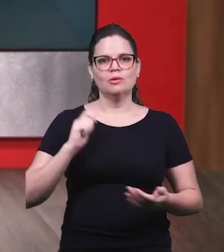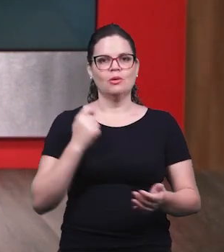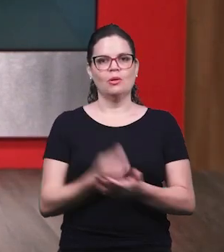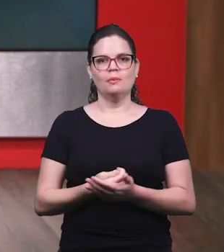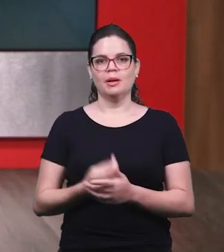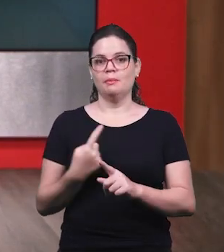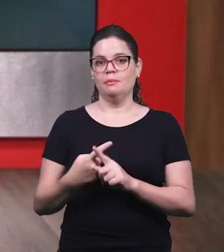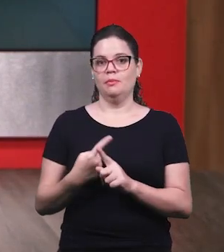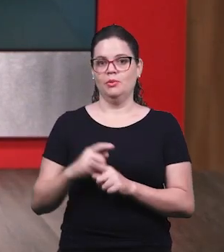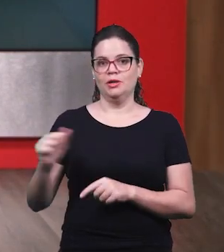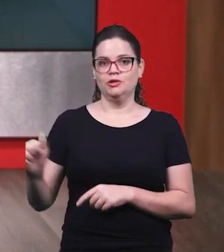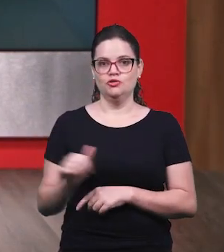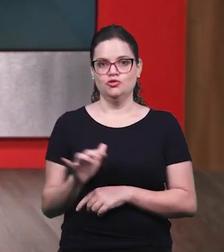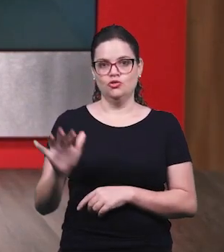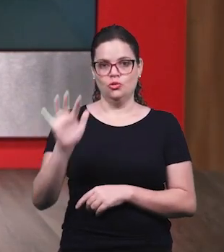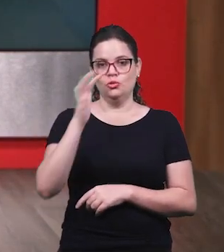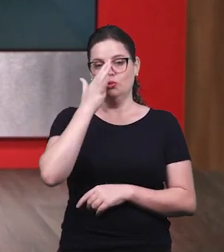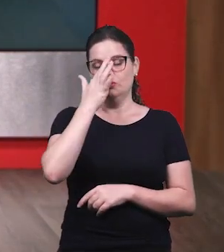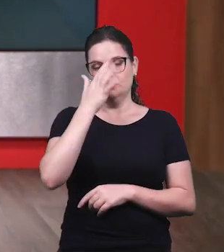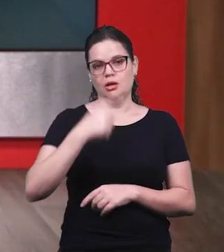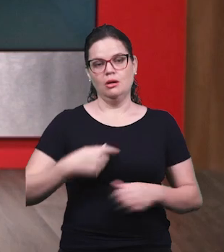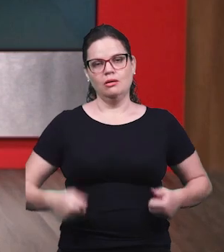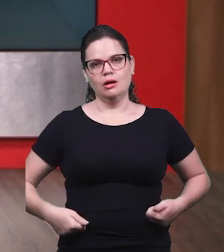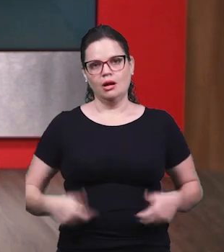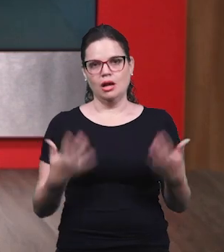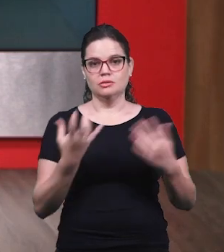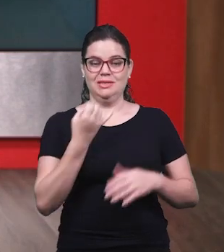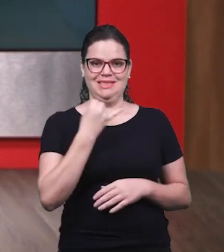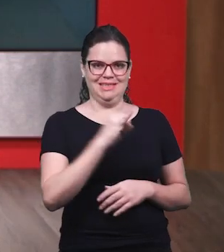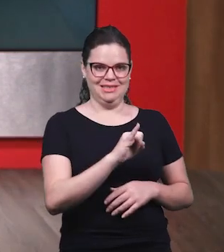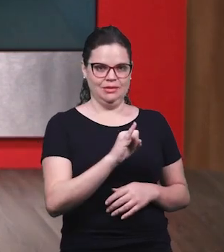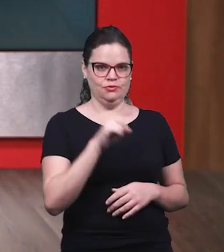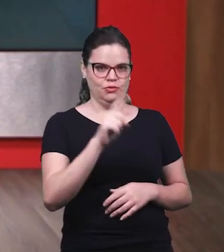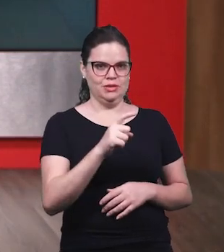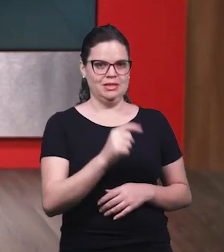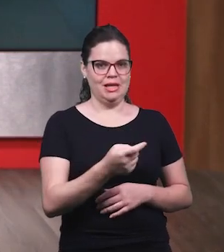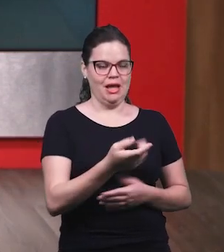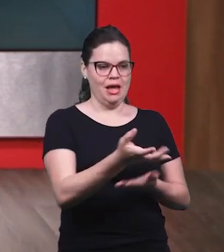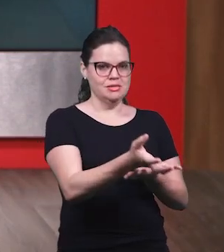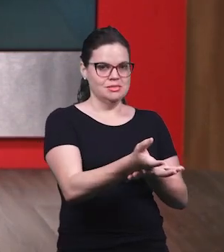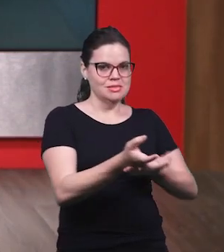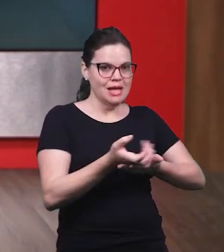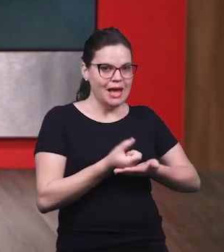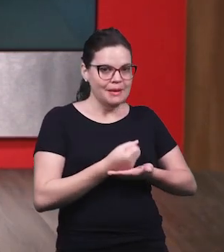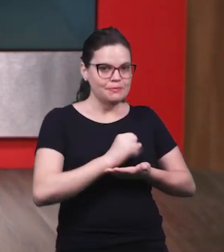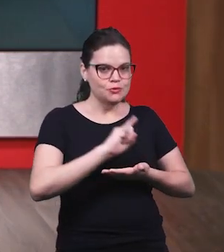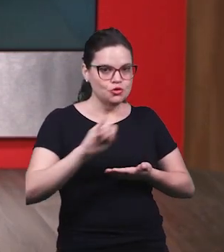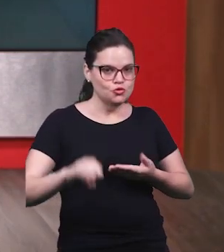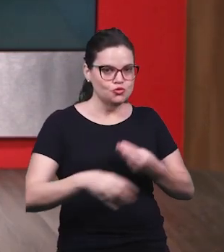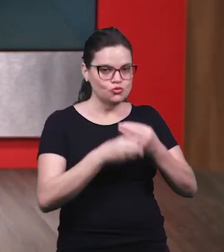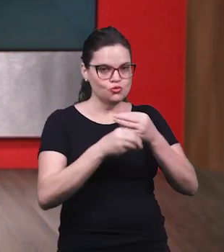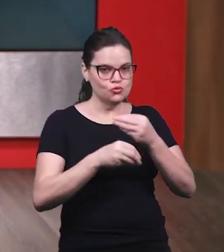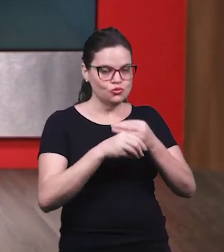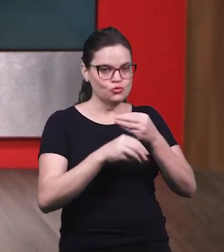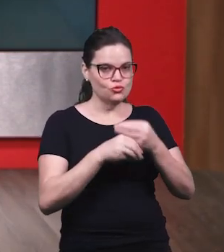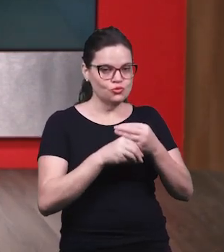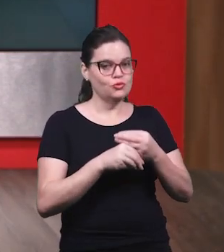pago. Quando é juro recebido, você cresce o poder de compra. Quando você paga juro,